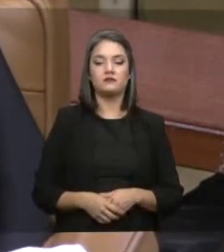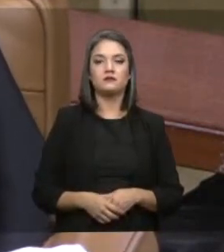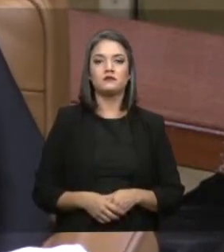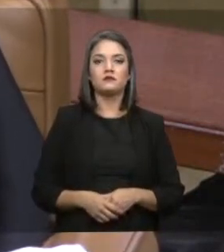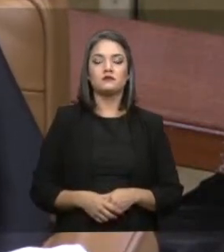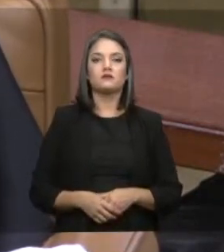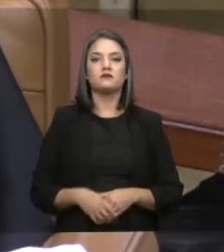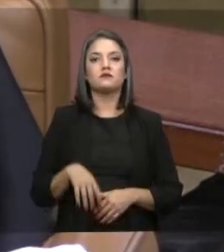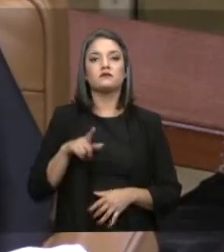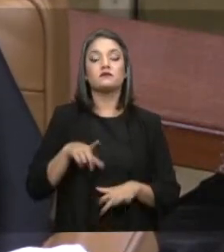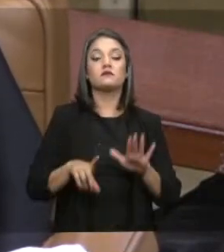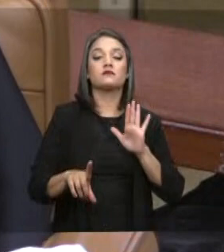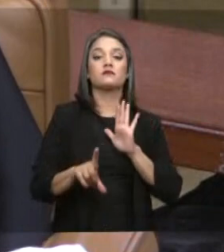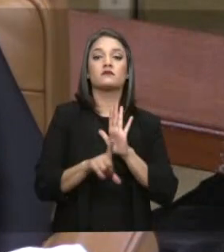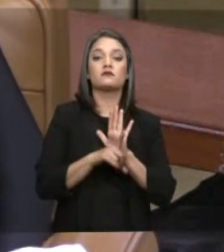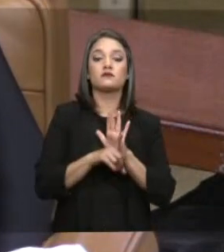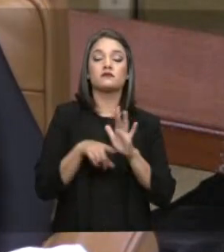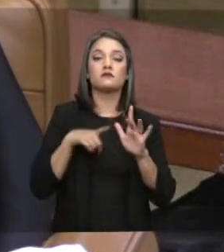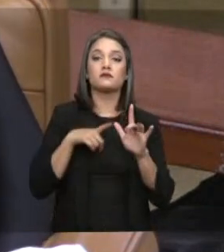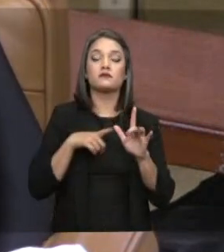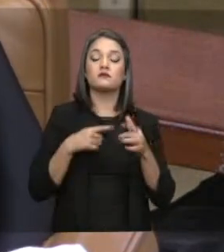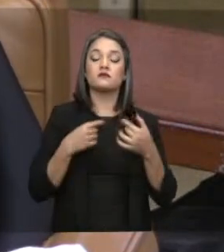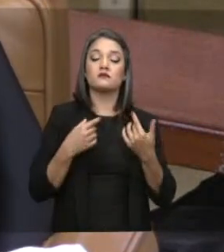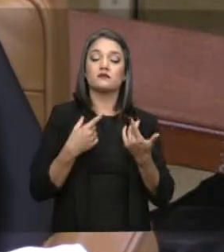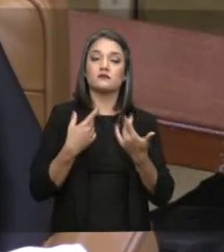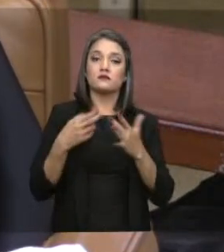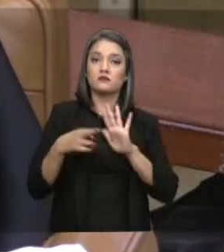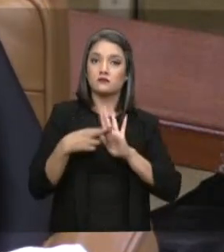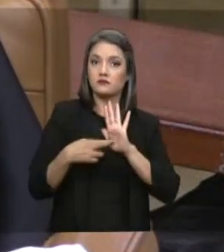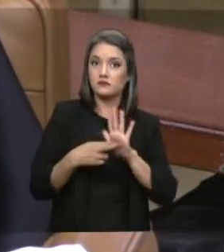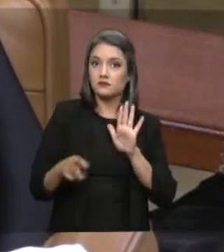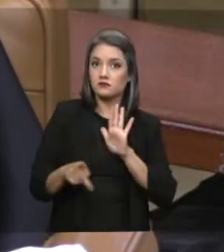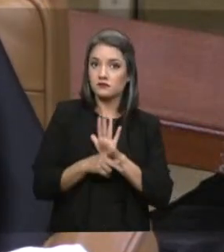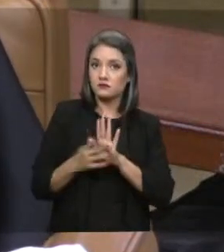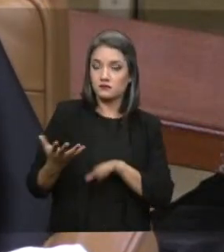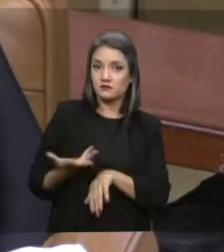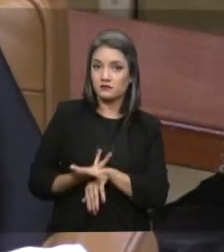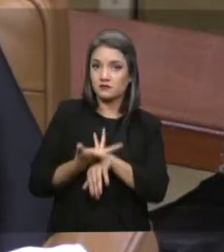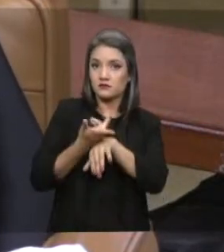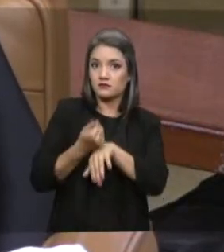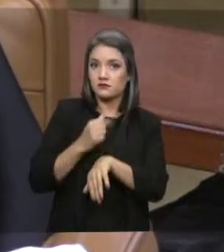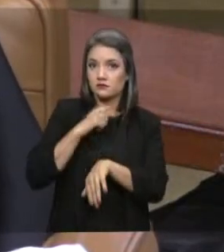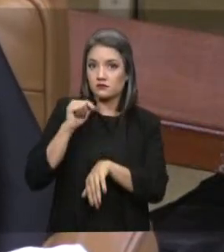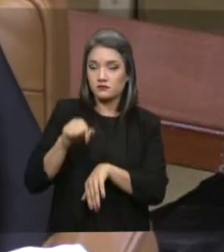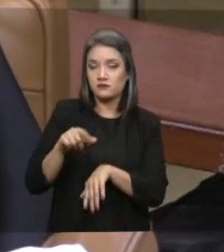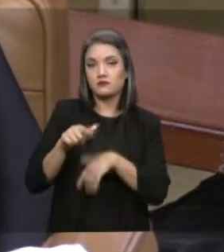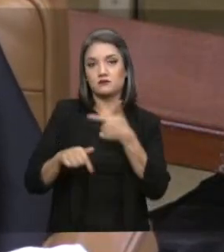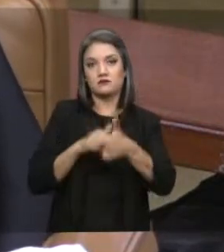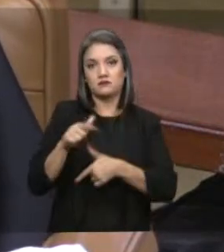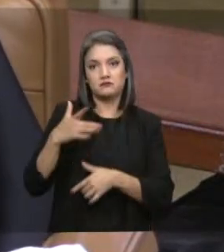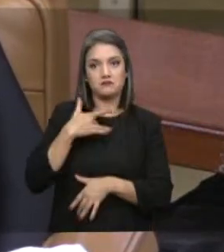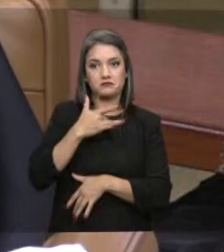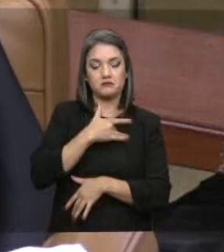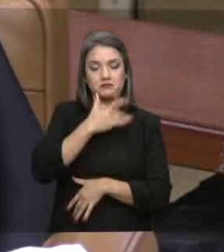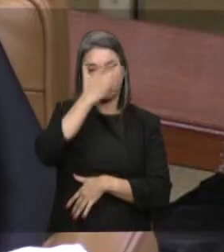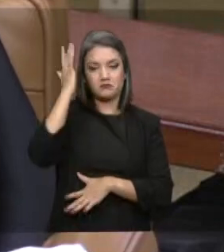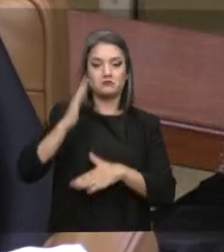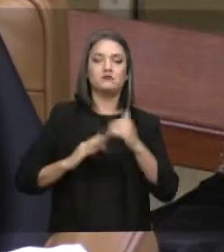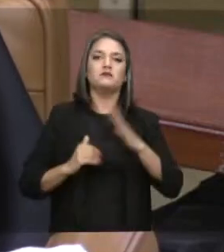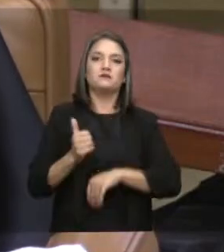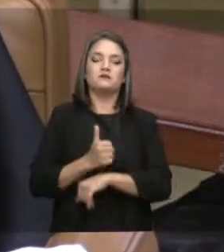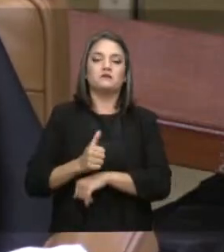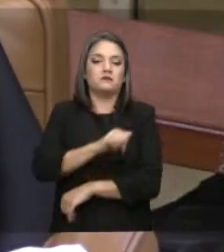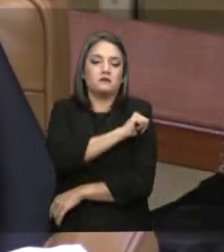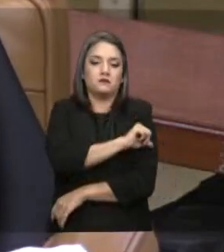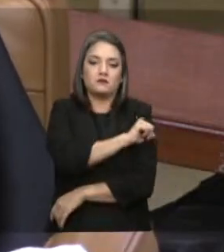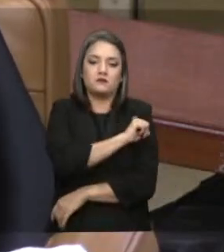tratava-se de lei que estabelecia política própria de qualidade ambiental ocupacional e de saúde do profissional de